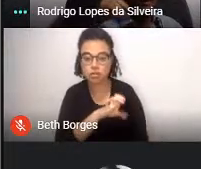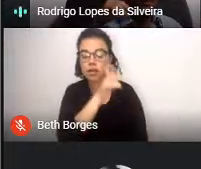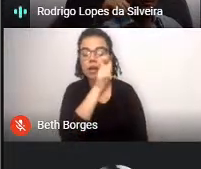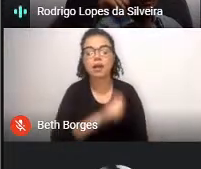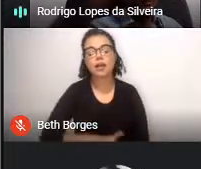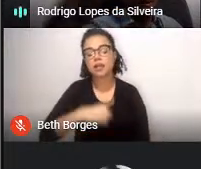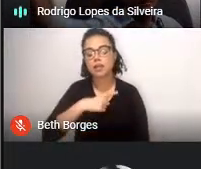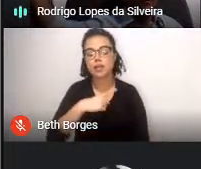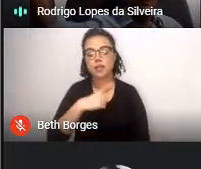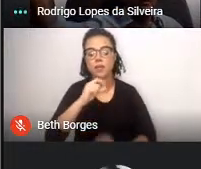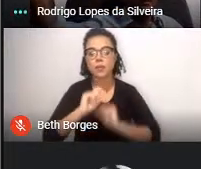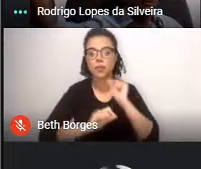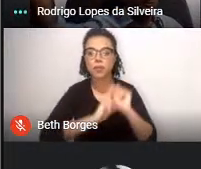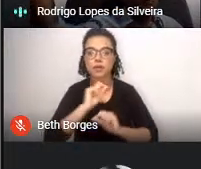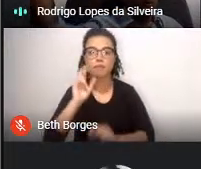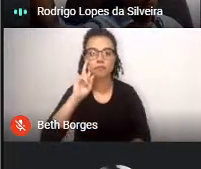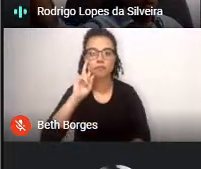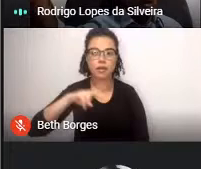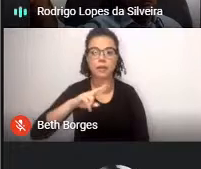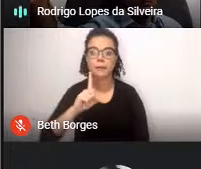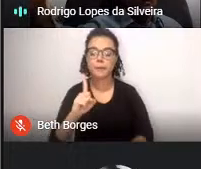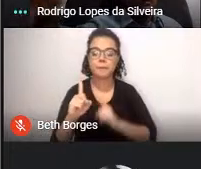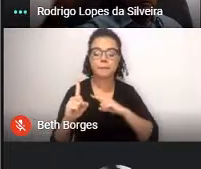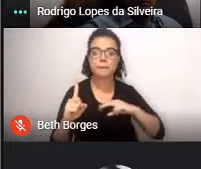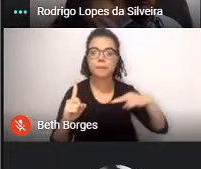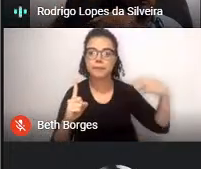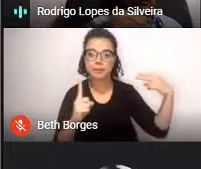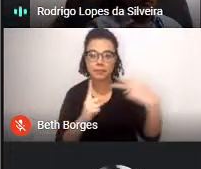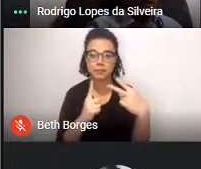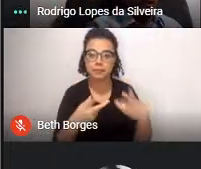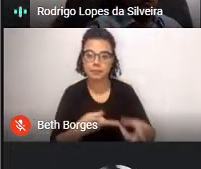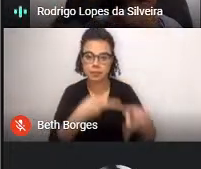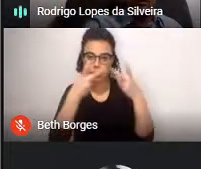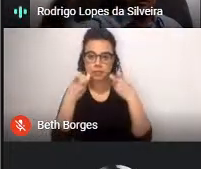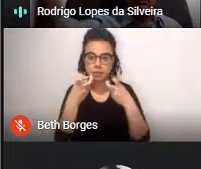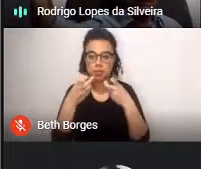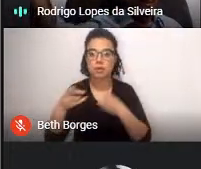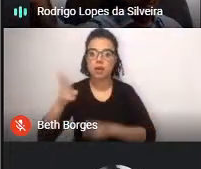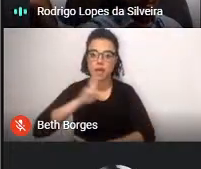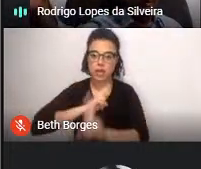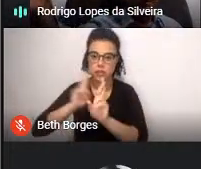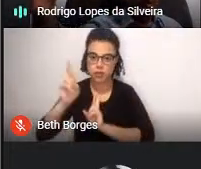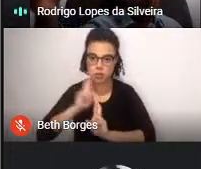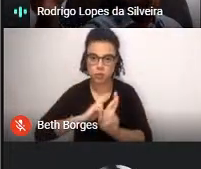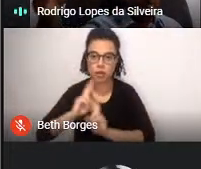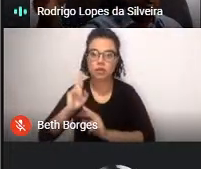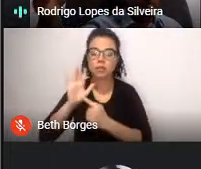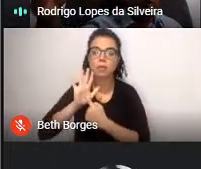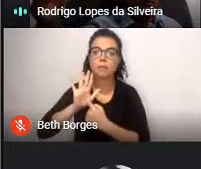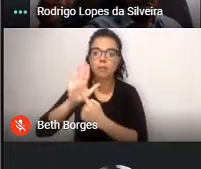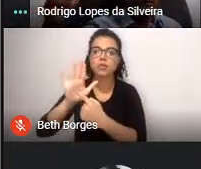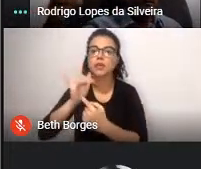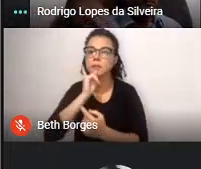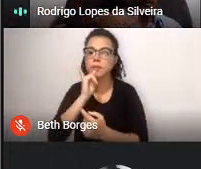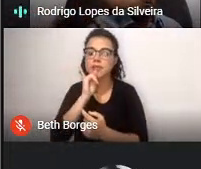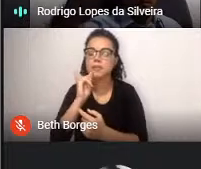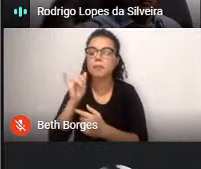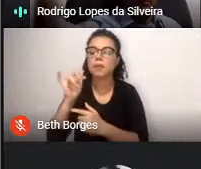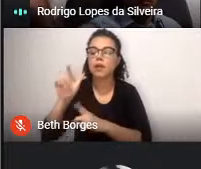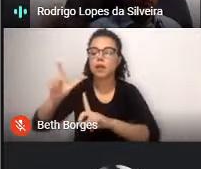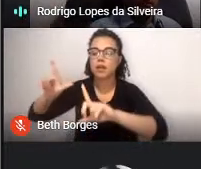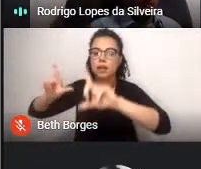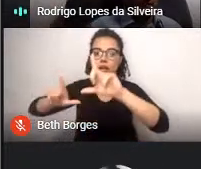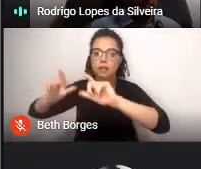significativa, esse resultado sendo pautado, sendo colocado na tela da TV ali, para